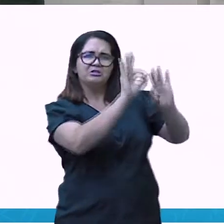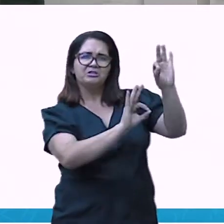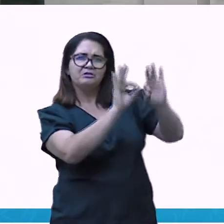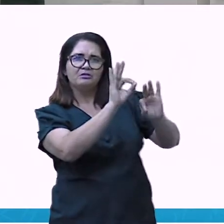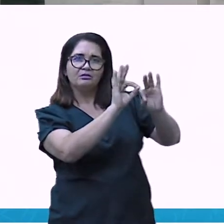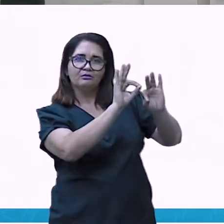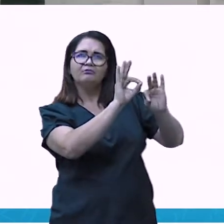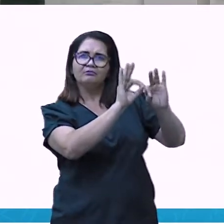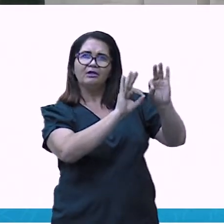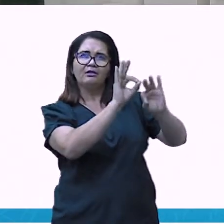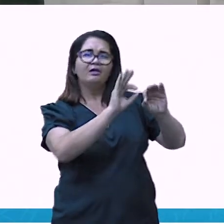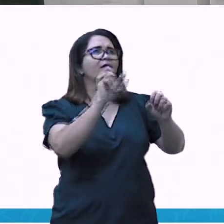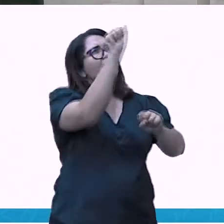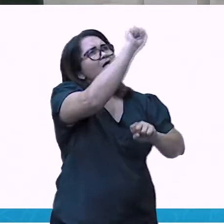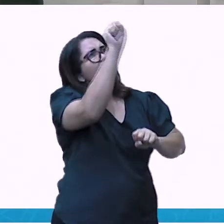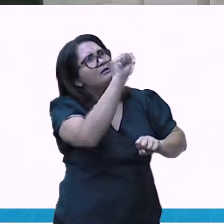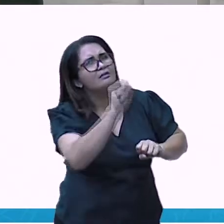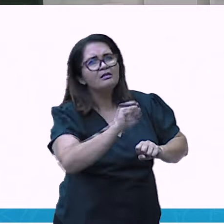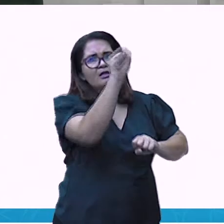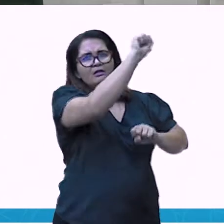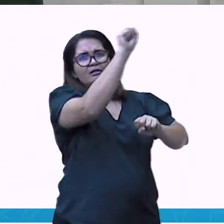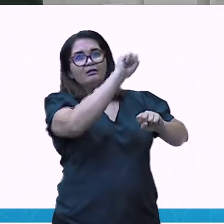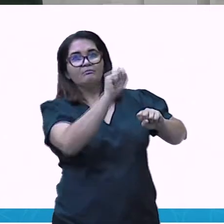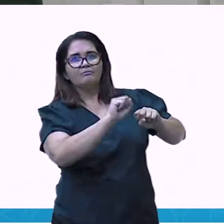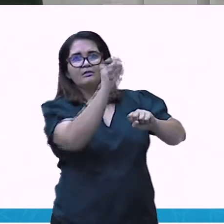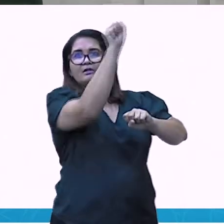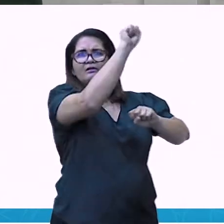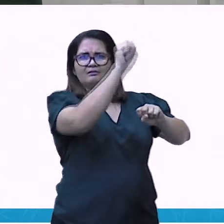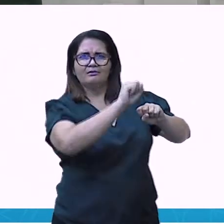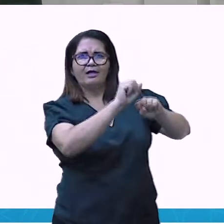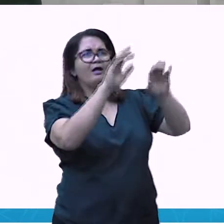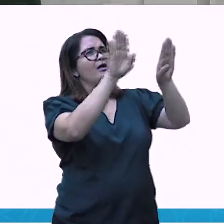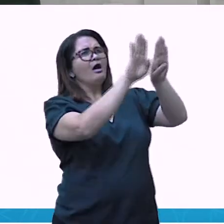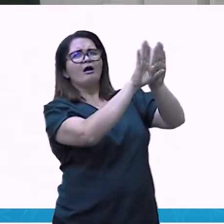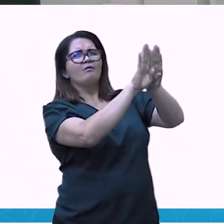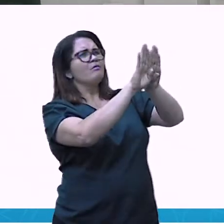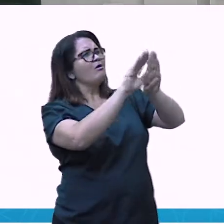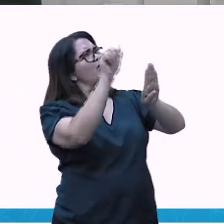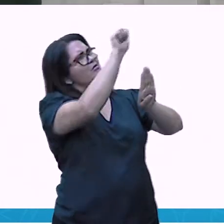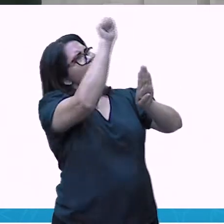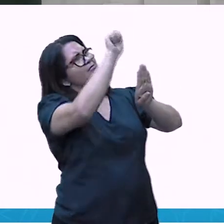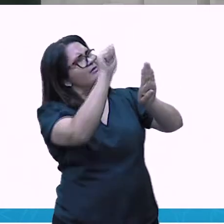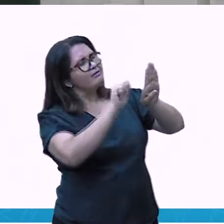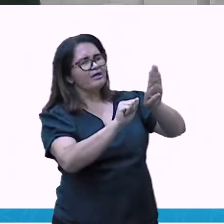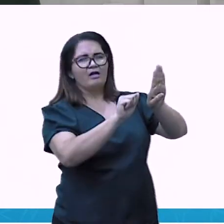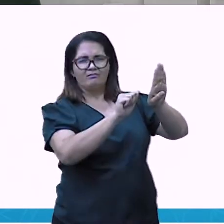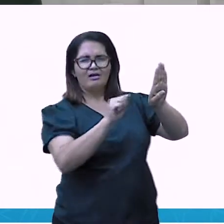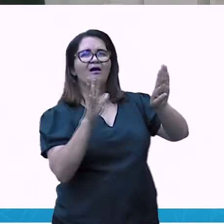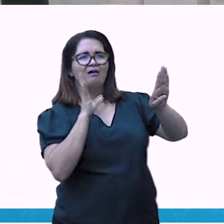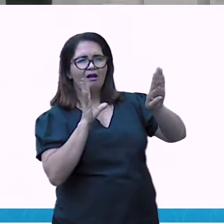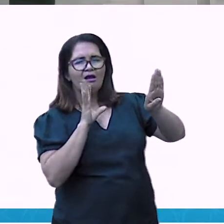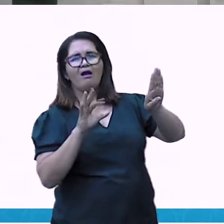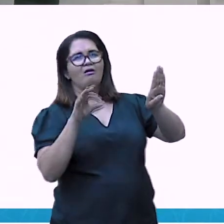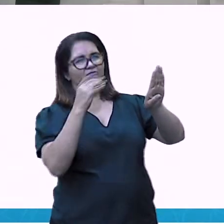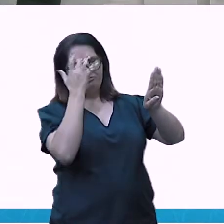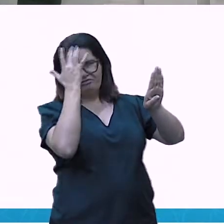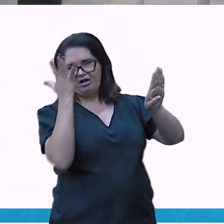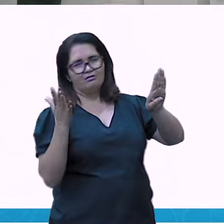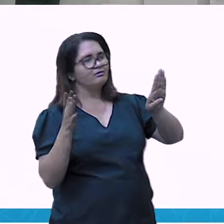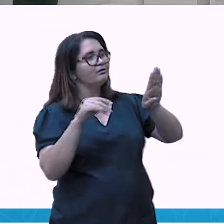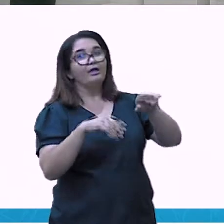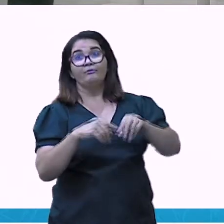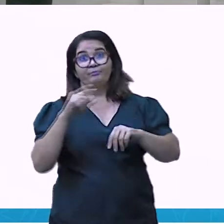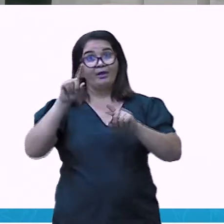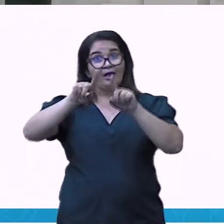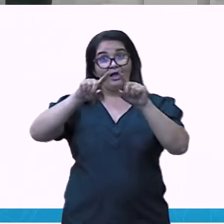indo ali limpar a parte de cima ali da porta, tá? Para ela tá tudo bem. Aqui na outra